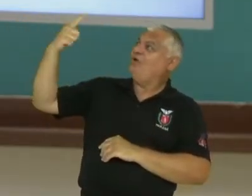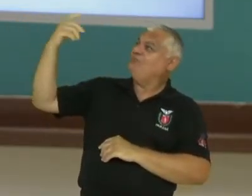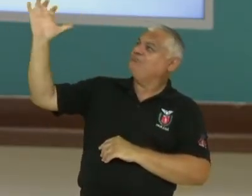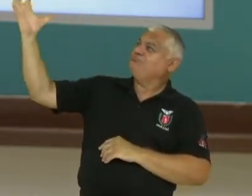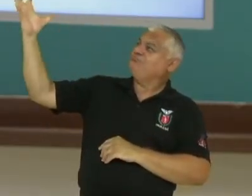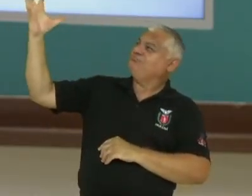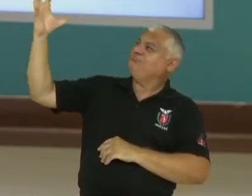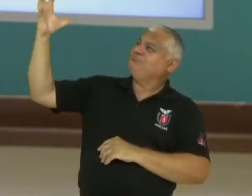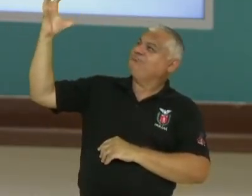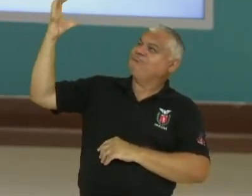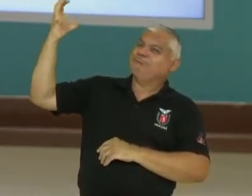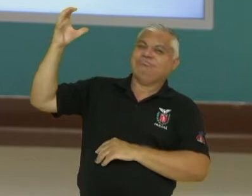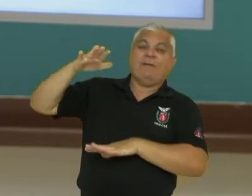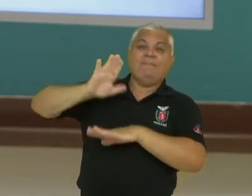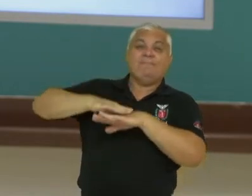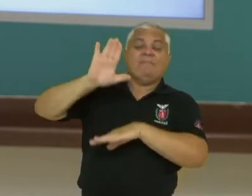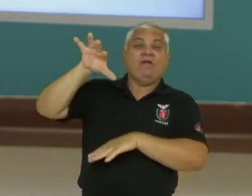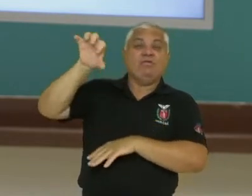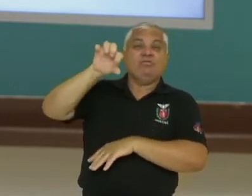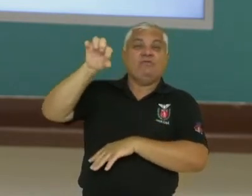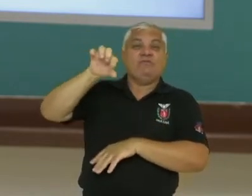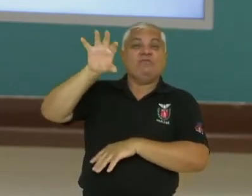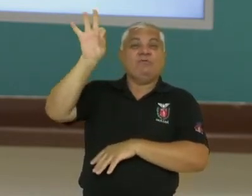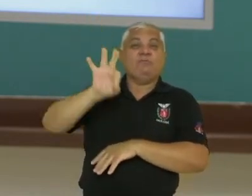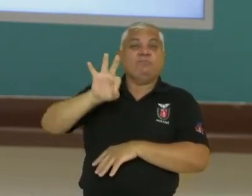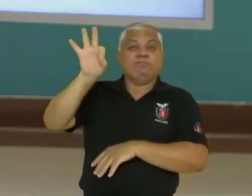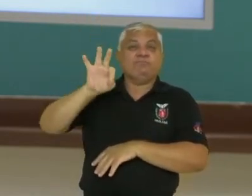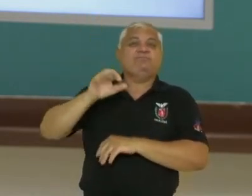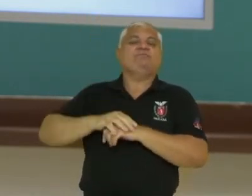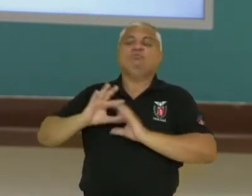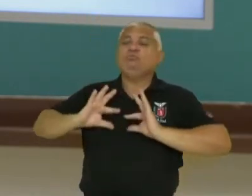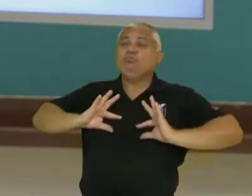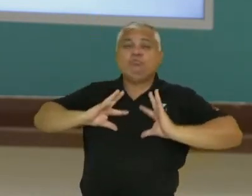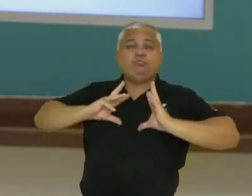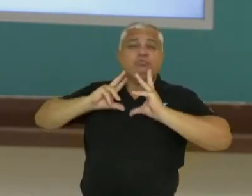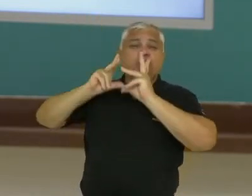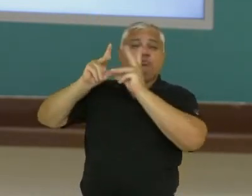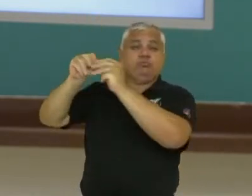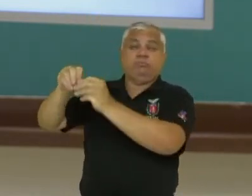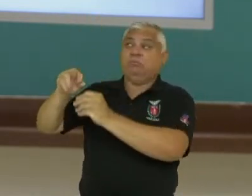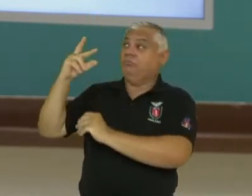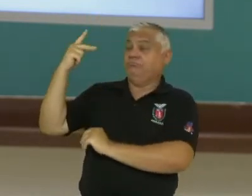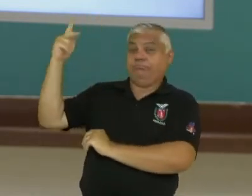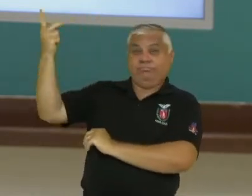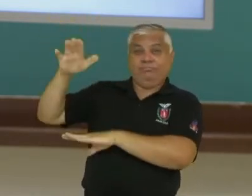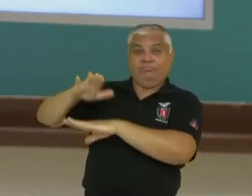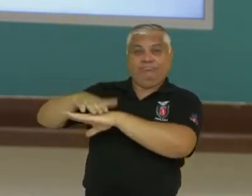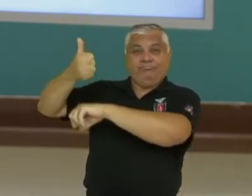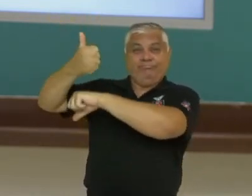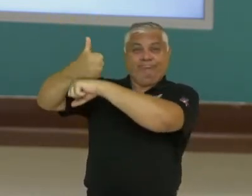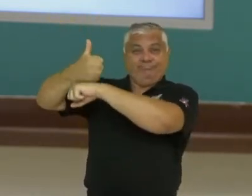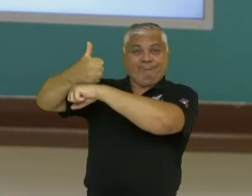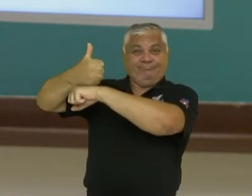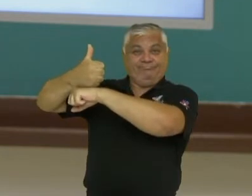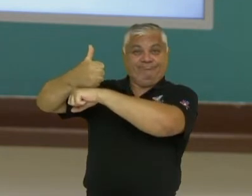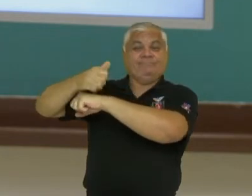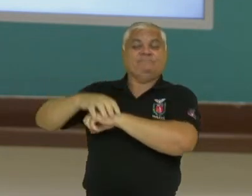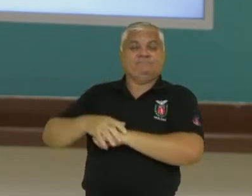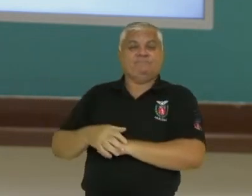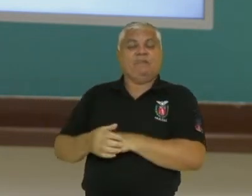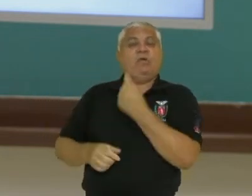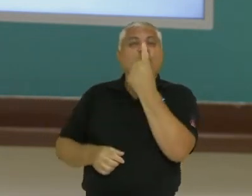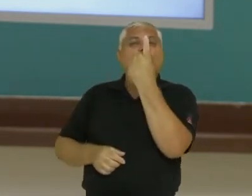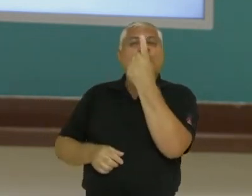concentra mais de 99% da massa de todo o Sistema Solar. O restante, o